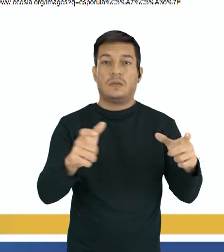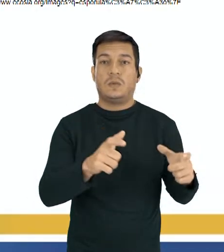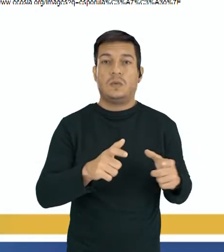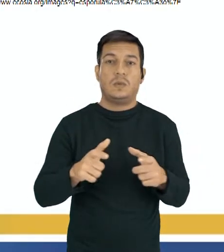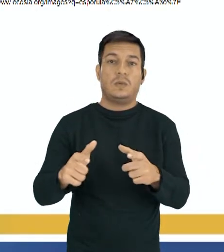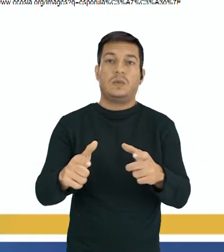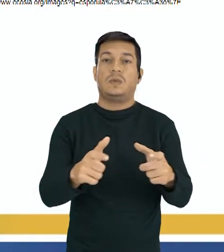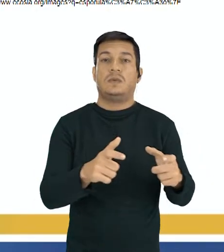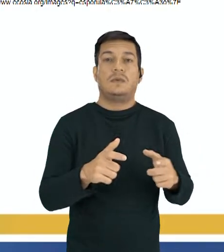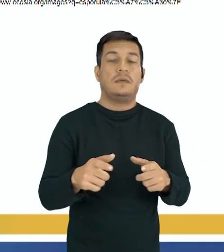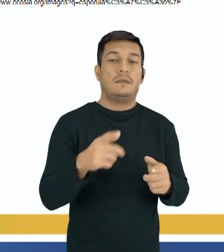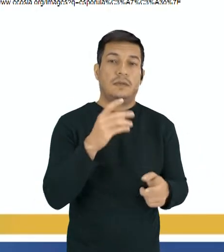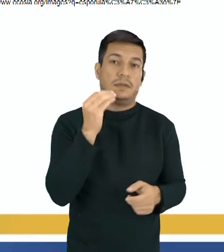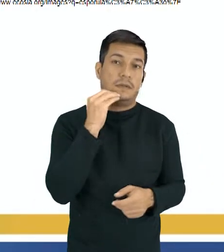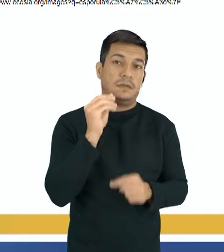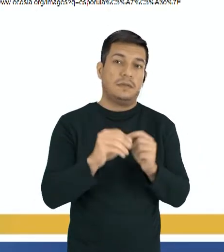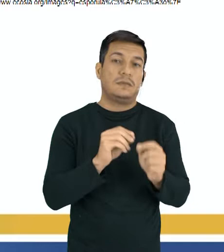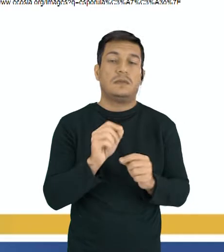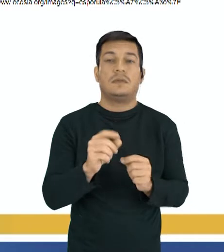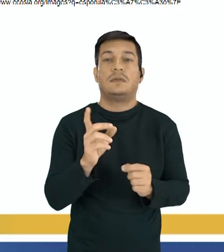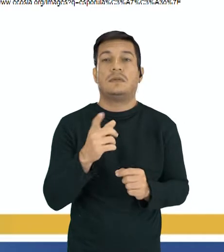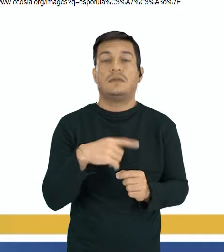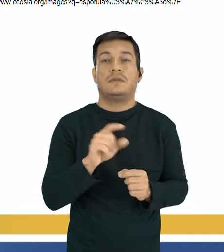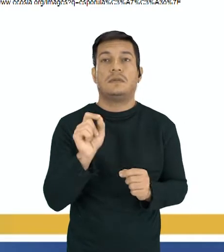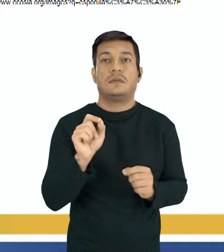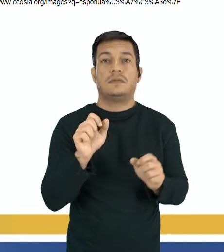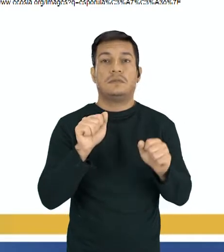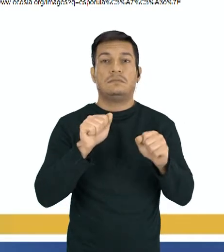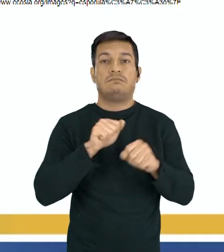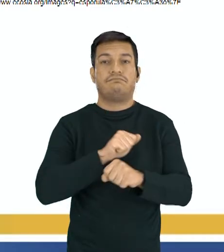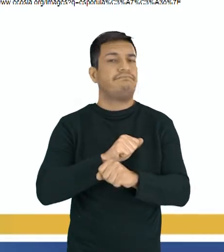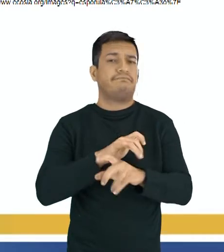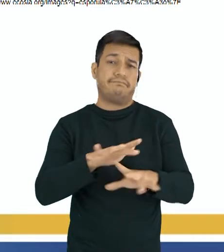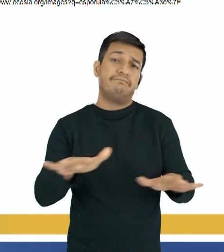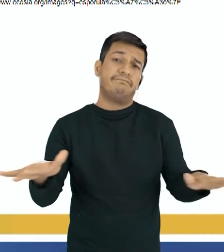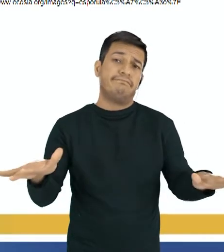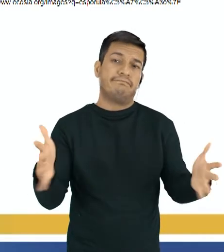tentar se acomodar, tentar se